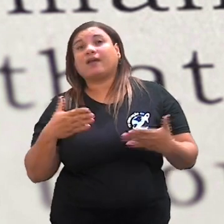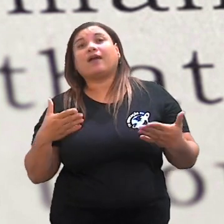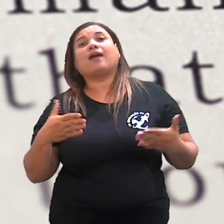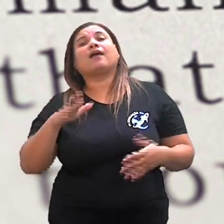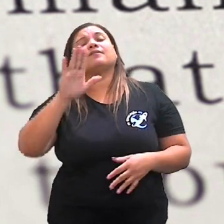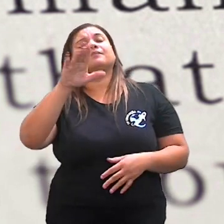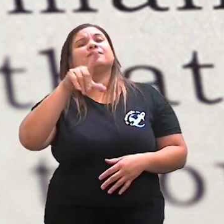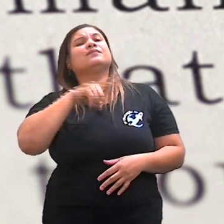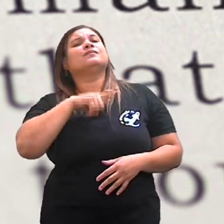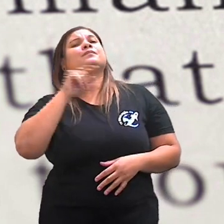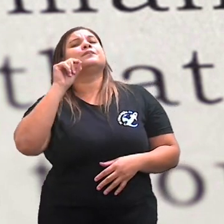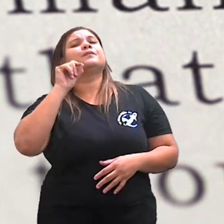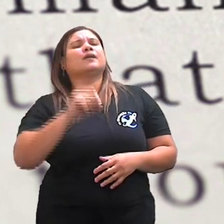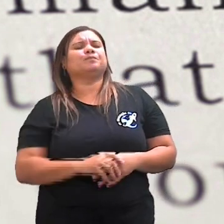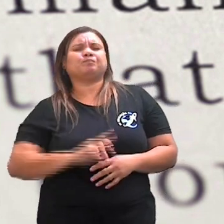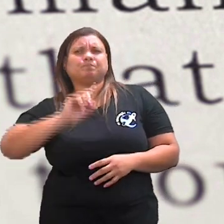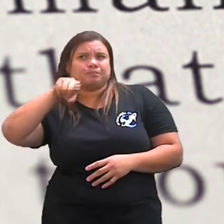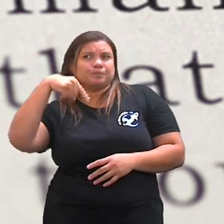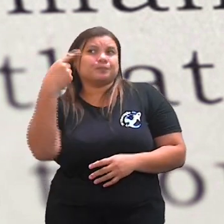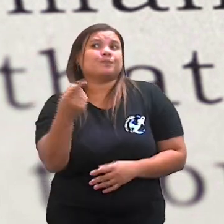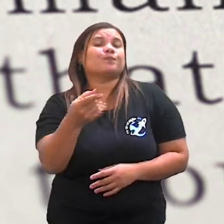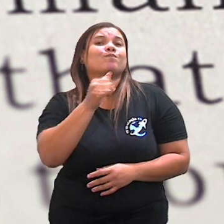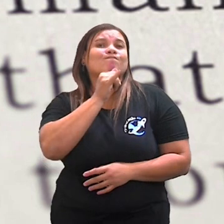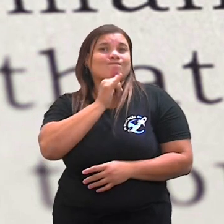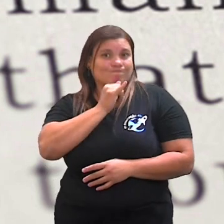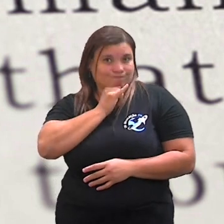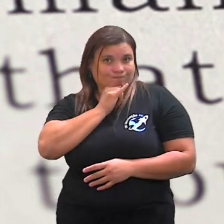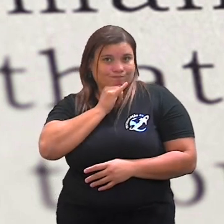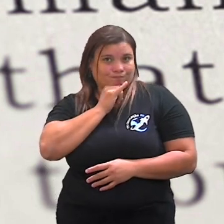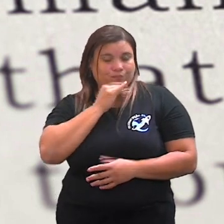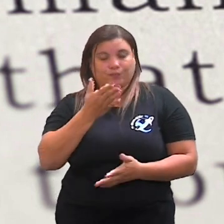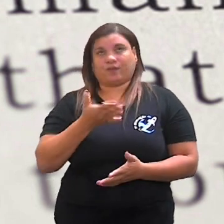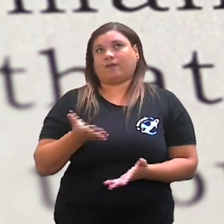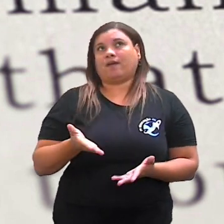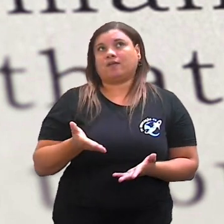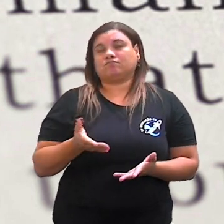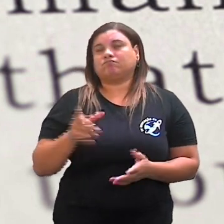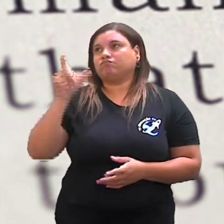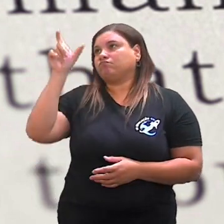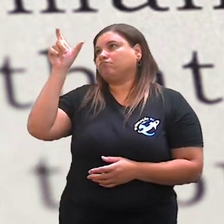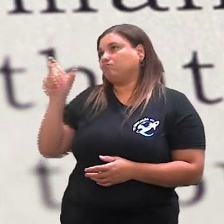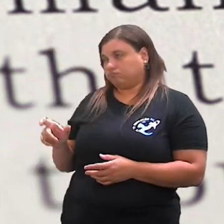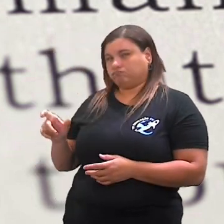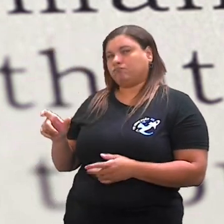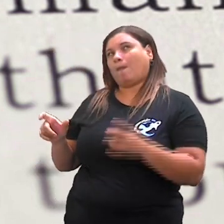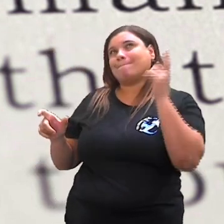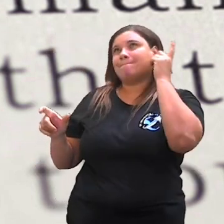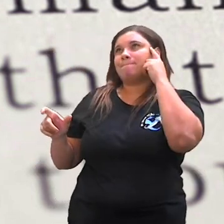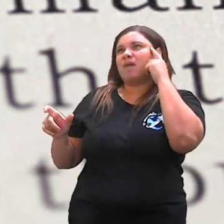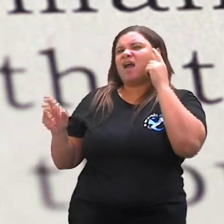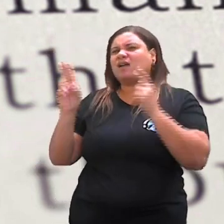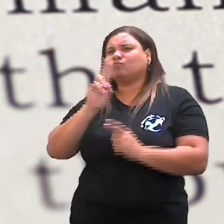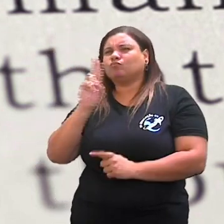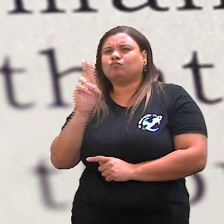Imagine agora outra situação. Vamos dar nome a esse personagem. Deixe-me